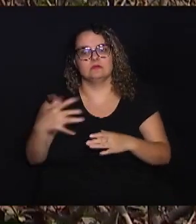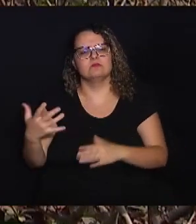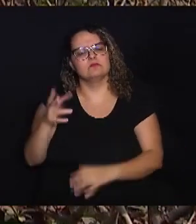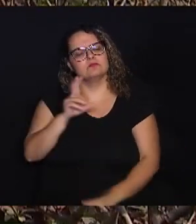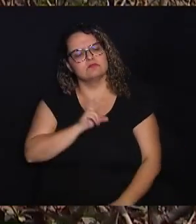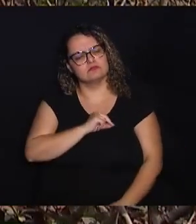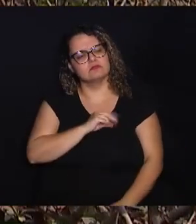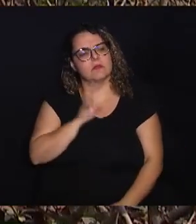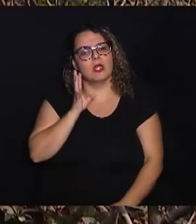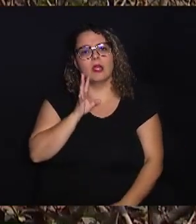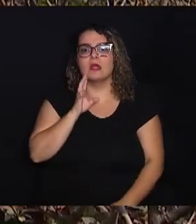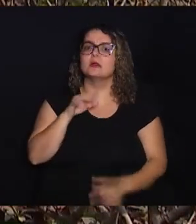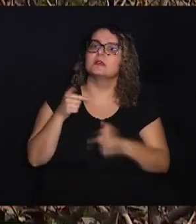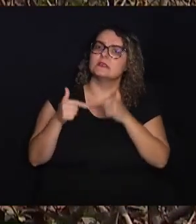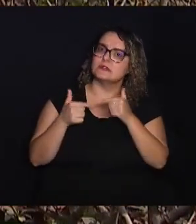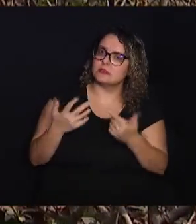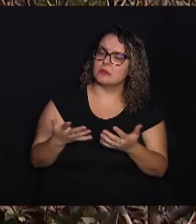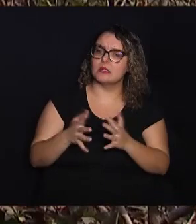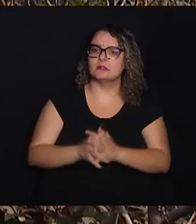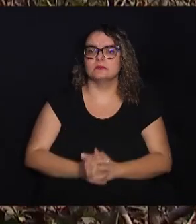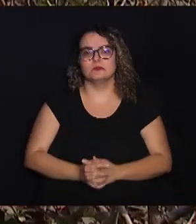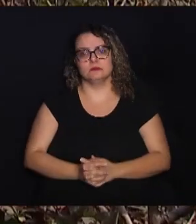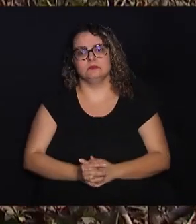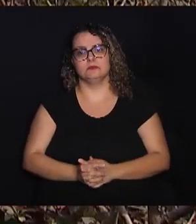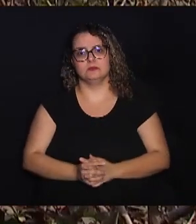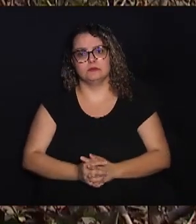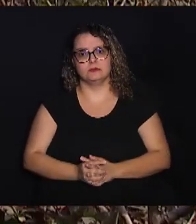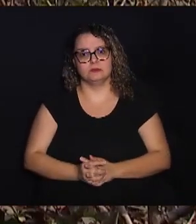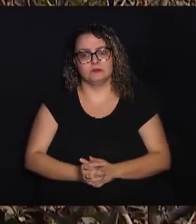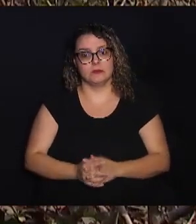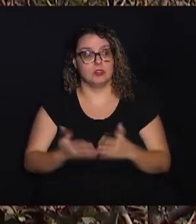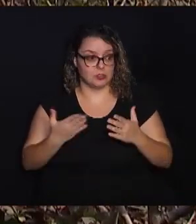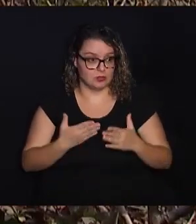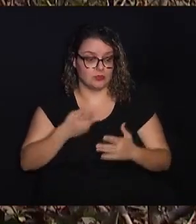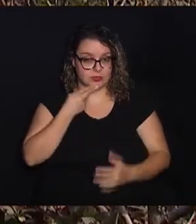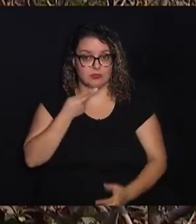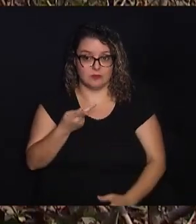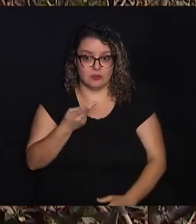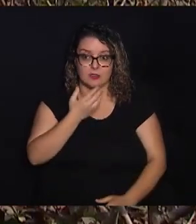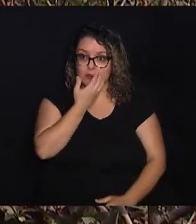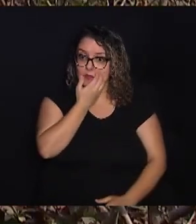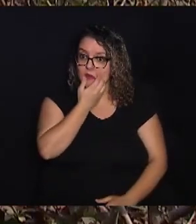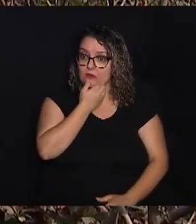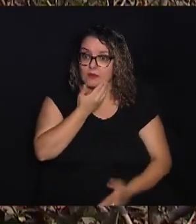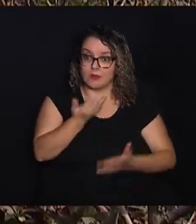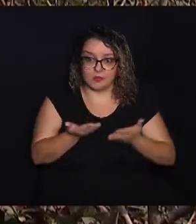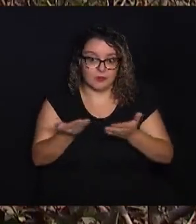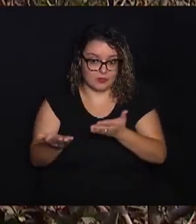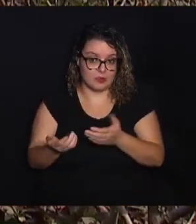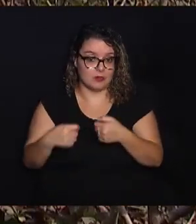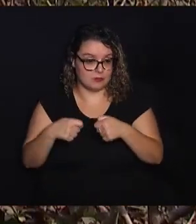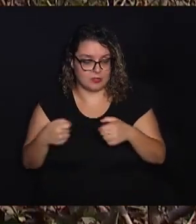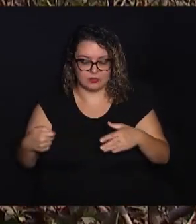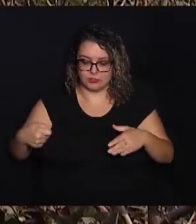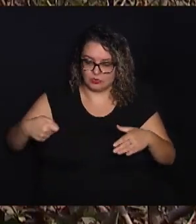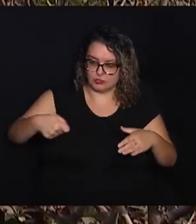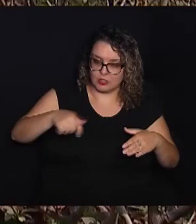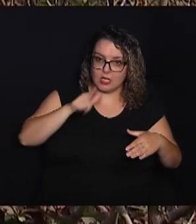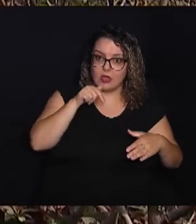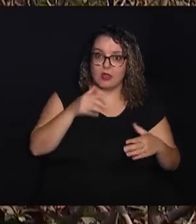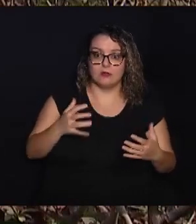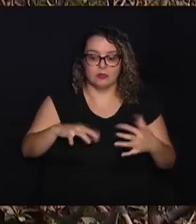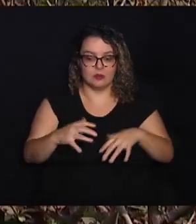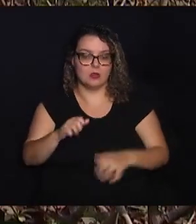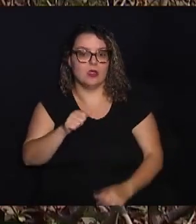legal, né? Esse trabalho, né? E aí hoje eu uso uma expressão, né? Eu cuido delas, eu preciso regar elas, colocar adubo, mas